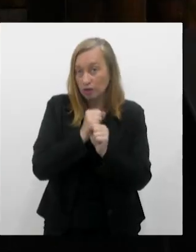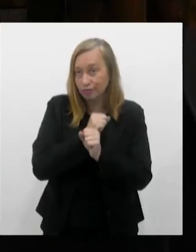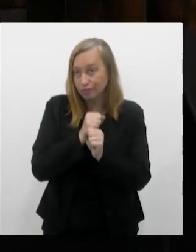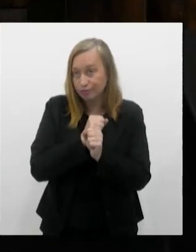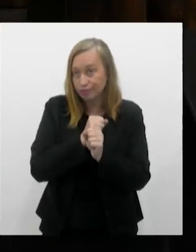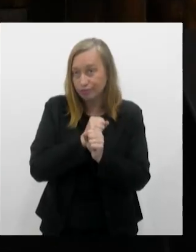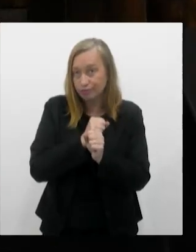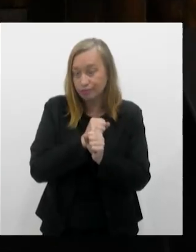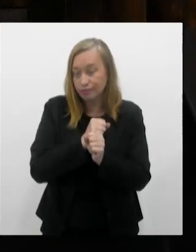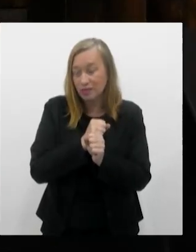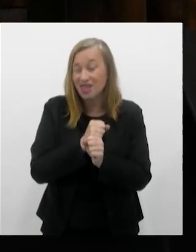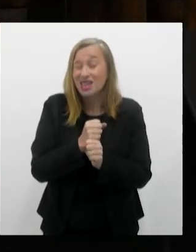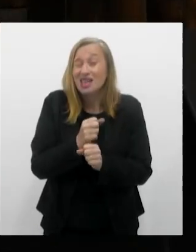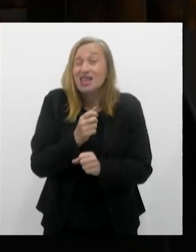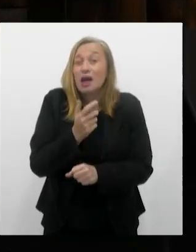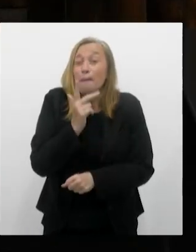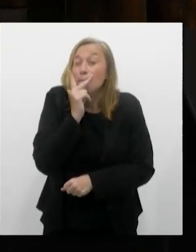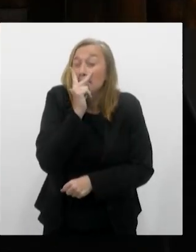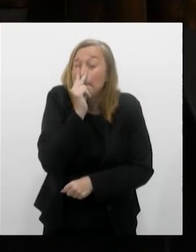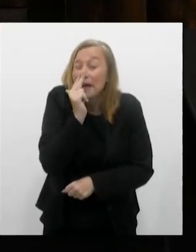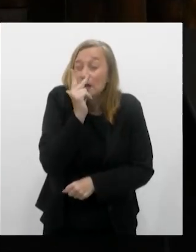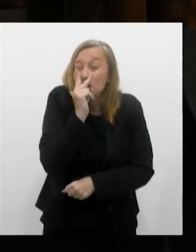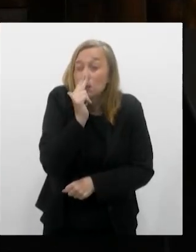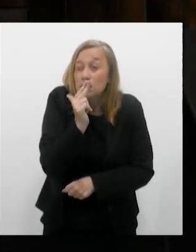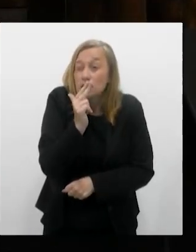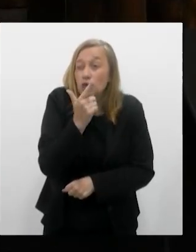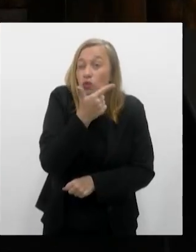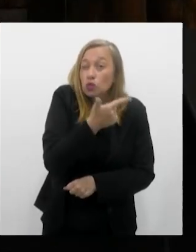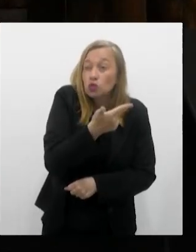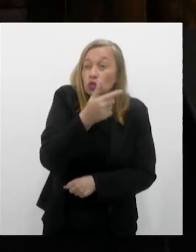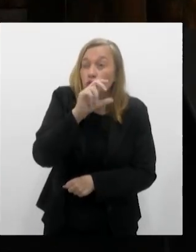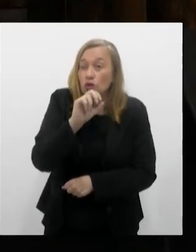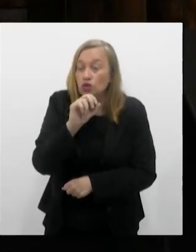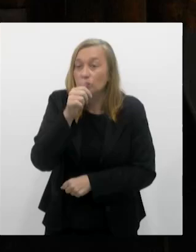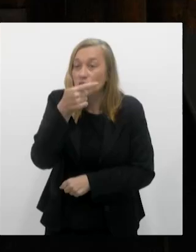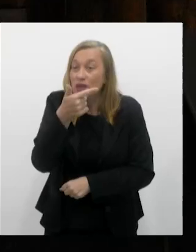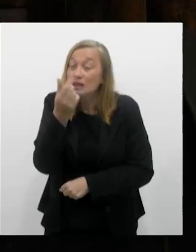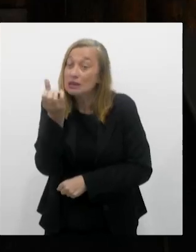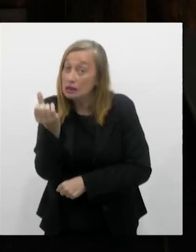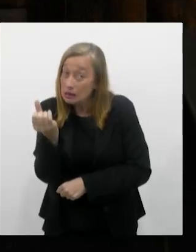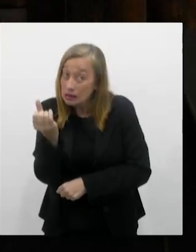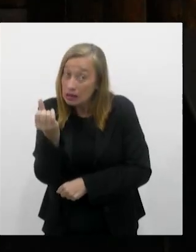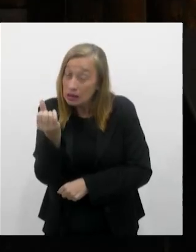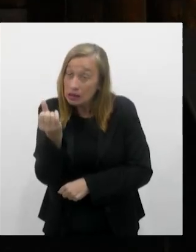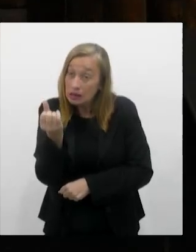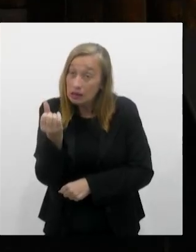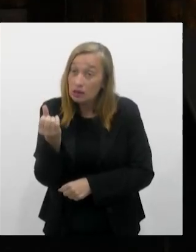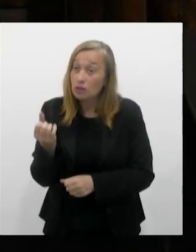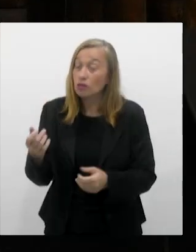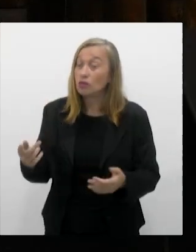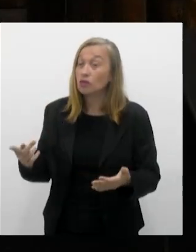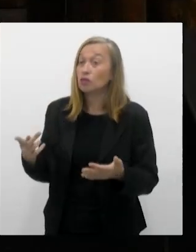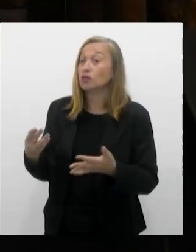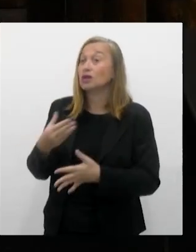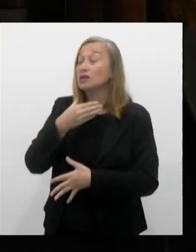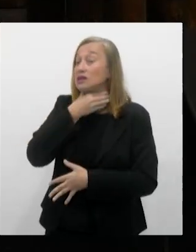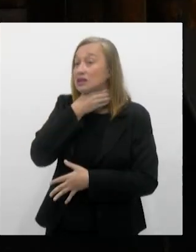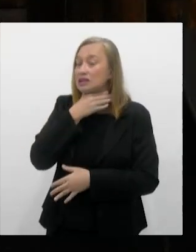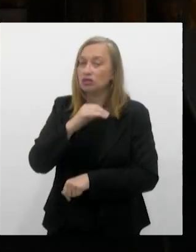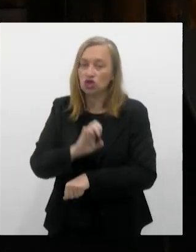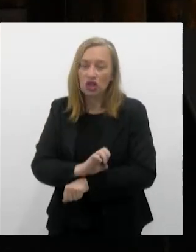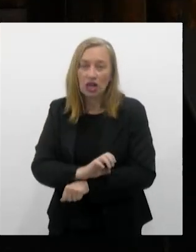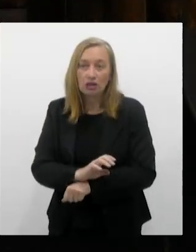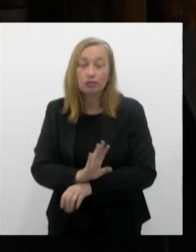está muito parecido com 2016, quando o Estado quebrou. Porque, além